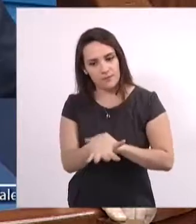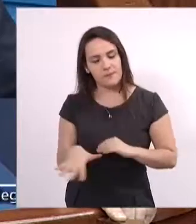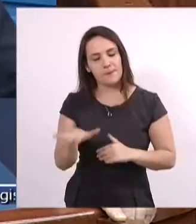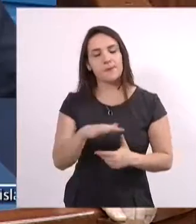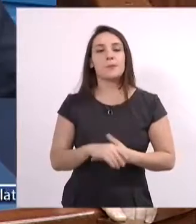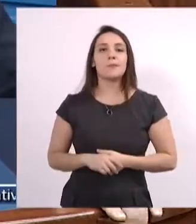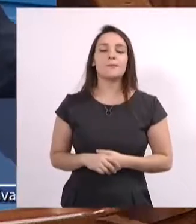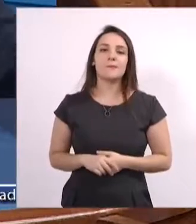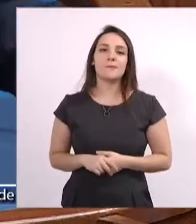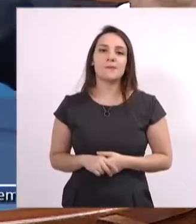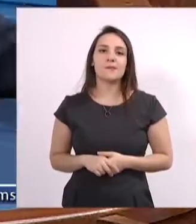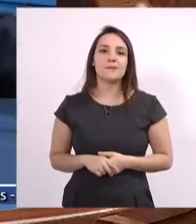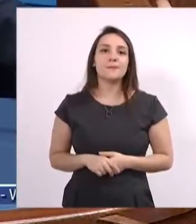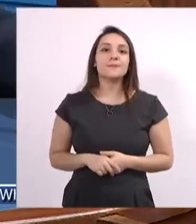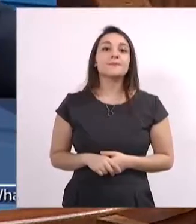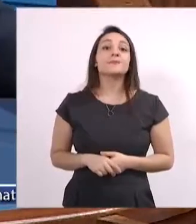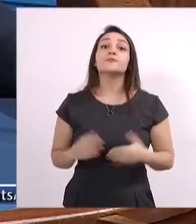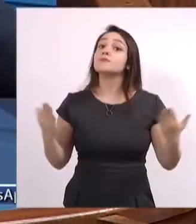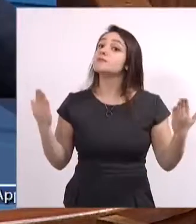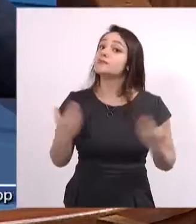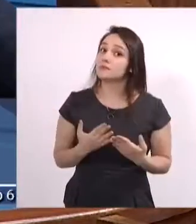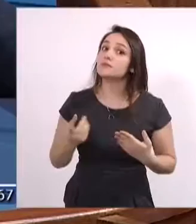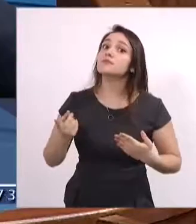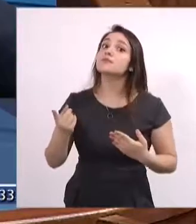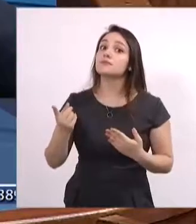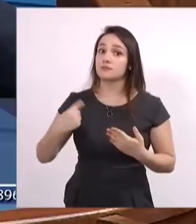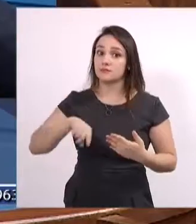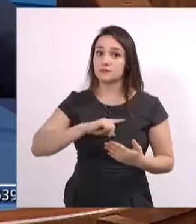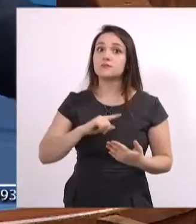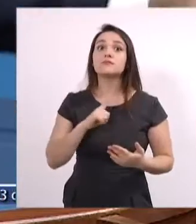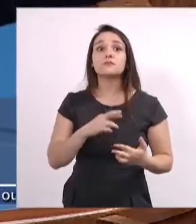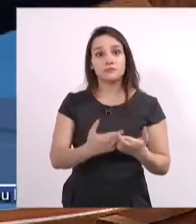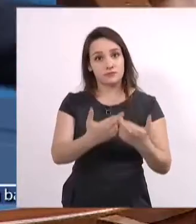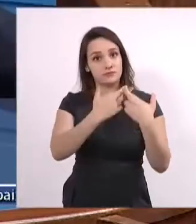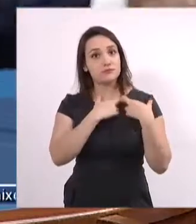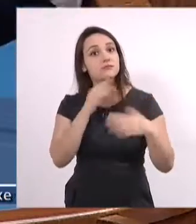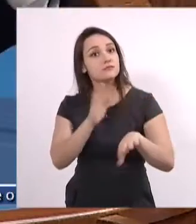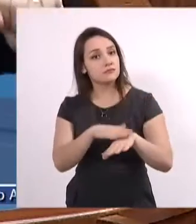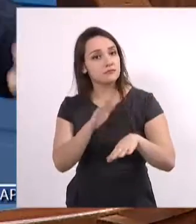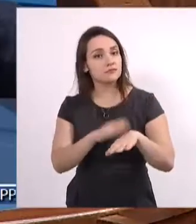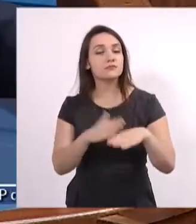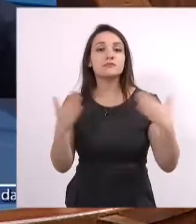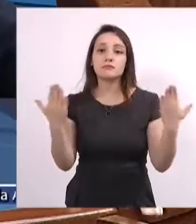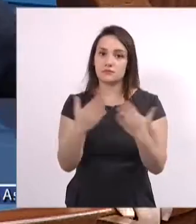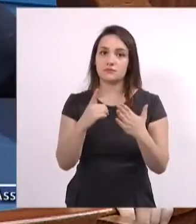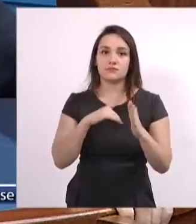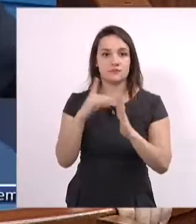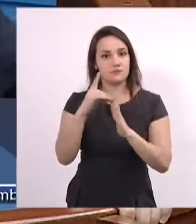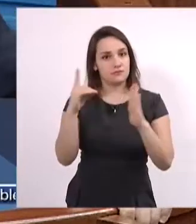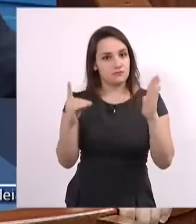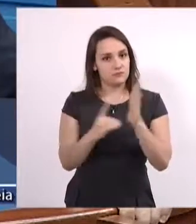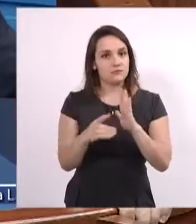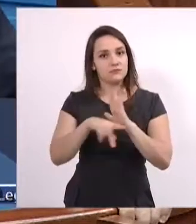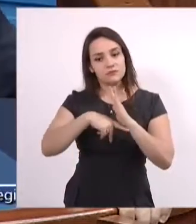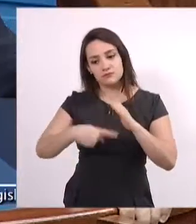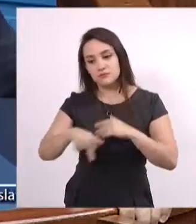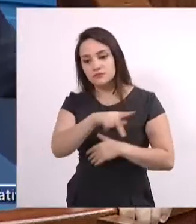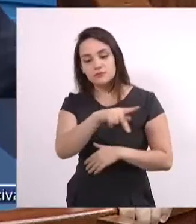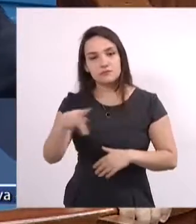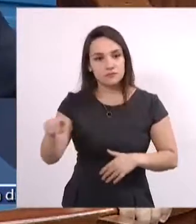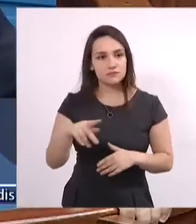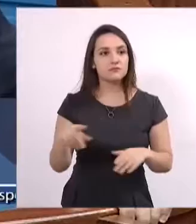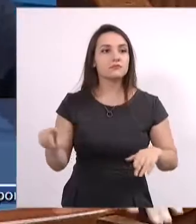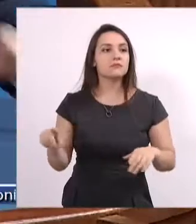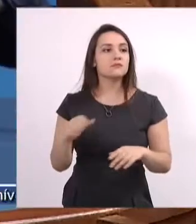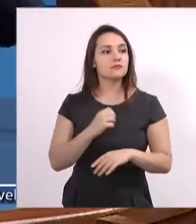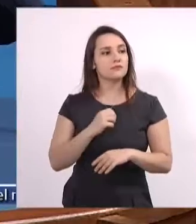Agora, depende de nós. Depois do decreto do presidente, do